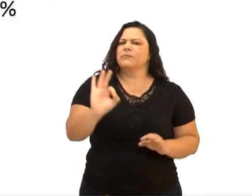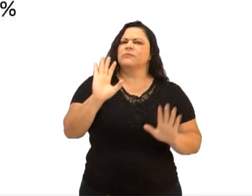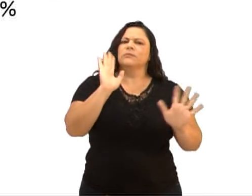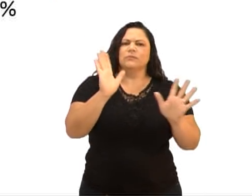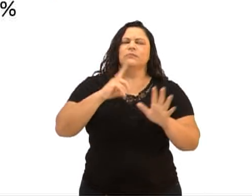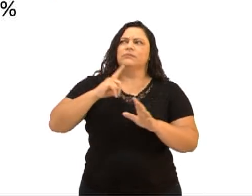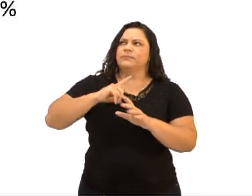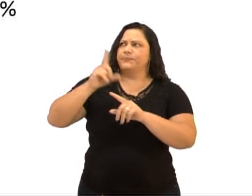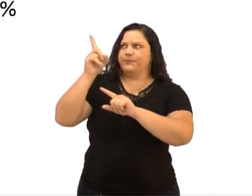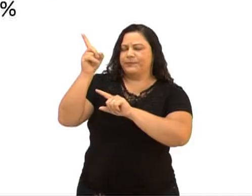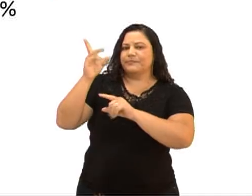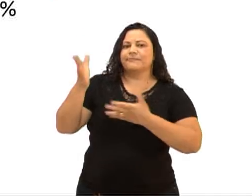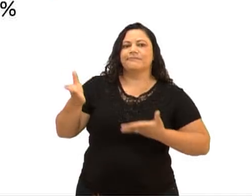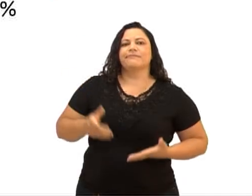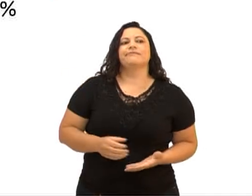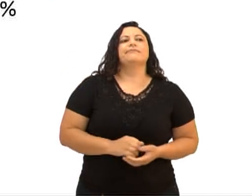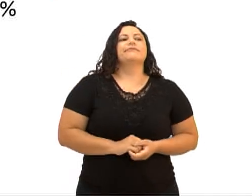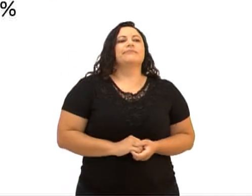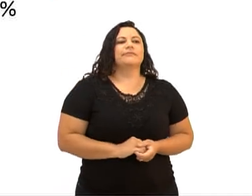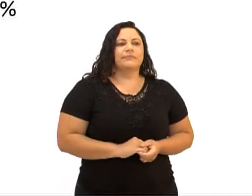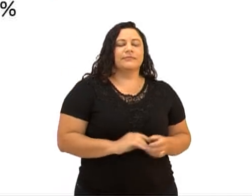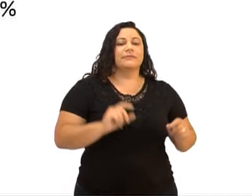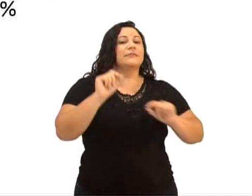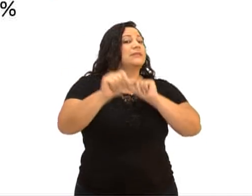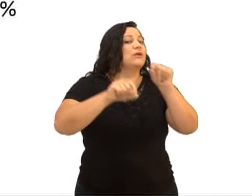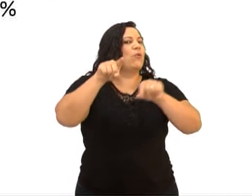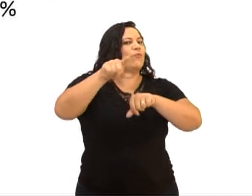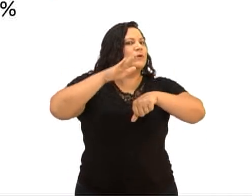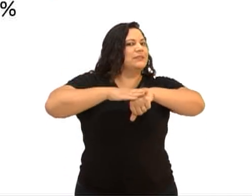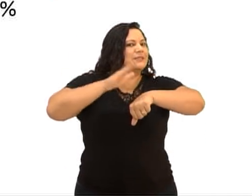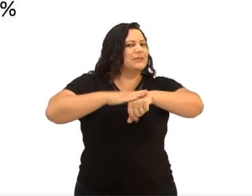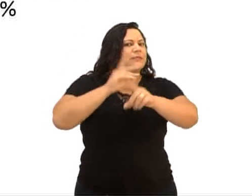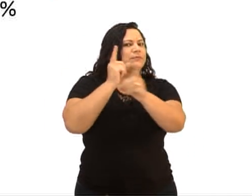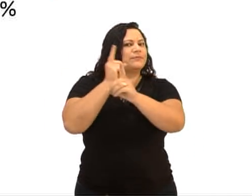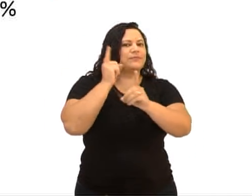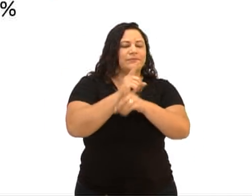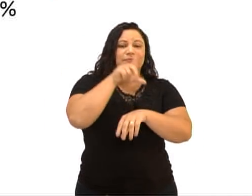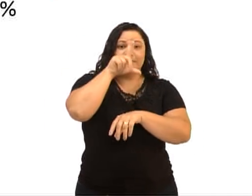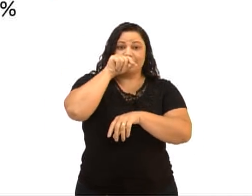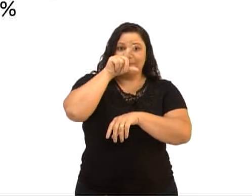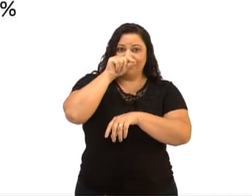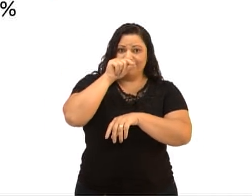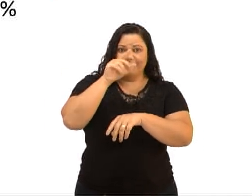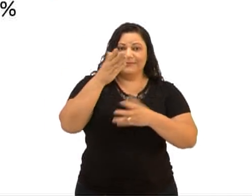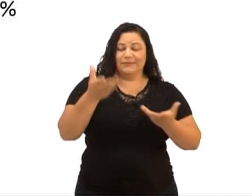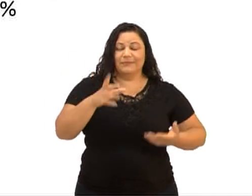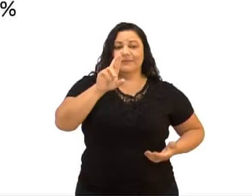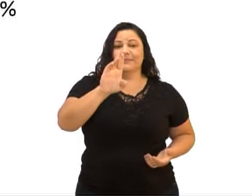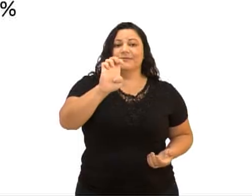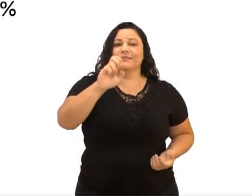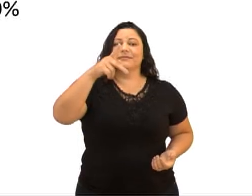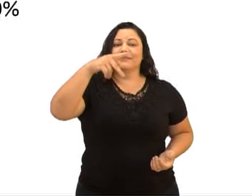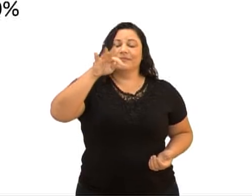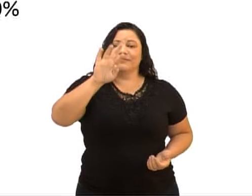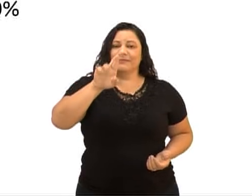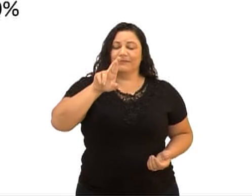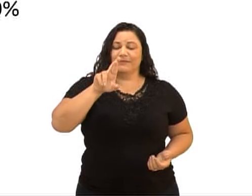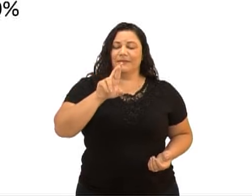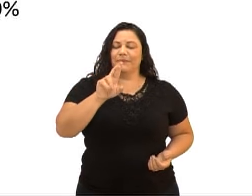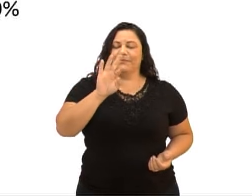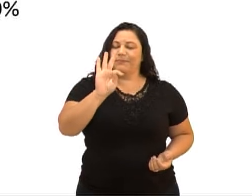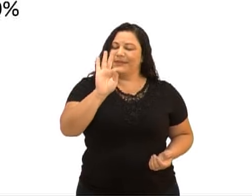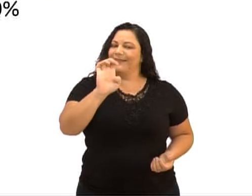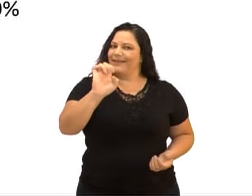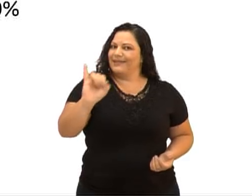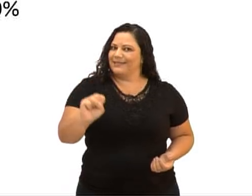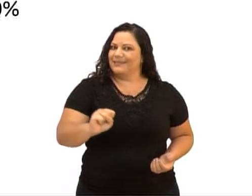dos peixes, dos mamíferos e dos anfíbios. E a tarefa ficou para vocês encontrarem quem? As aves e os répteis. Então, vamos corrigir? Então,